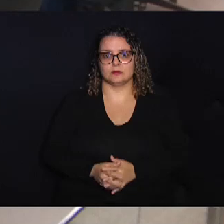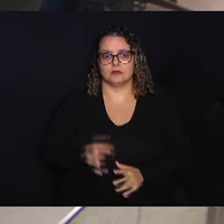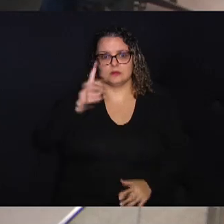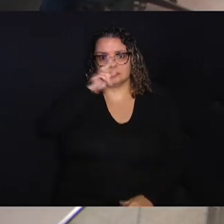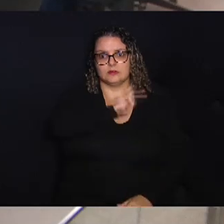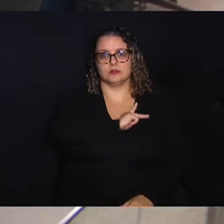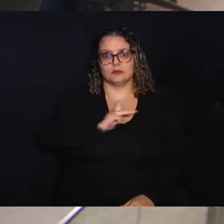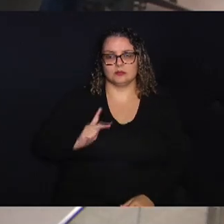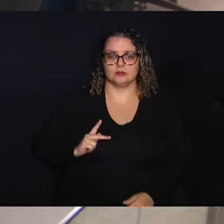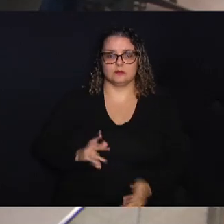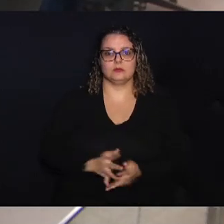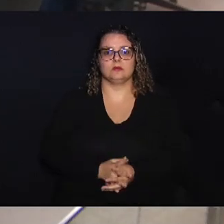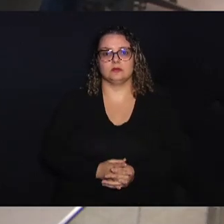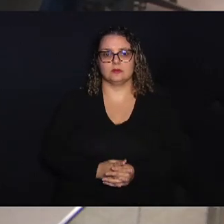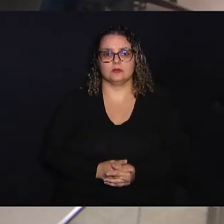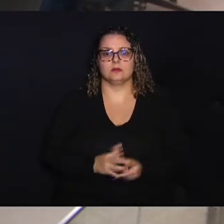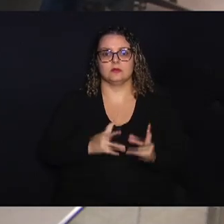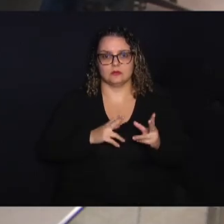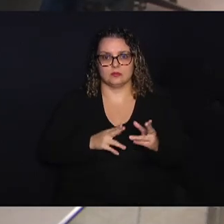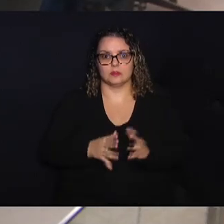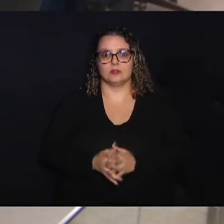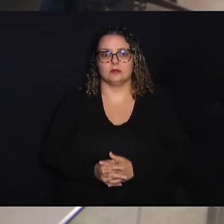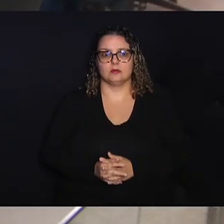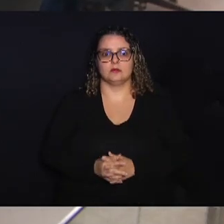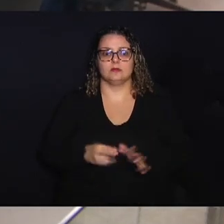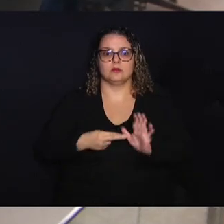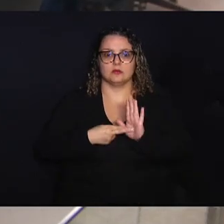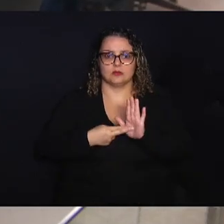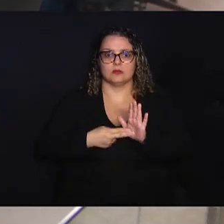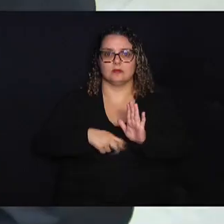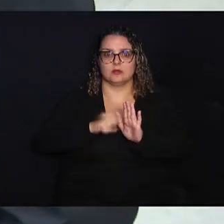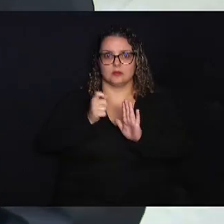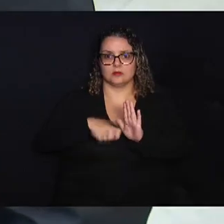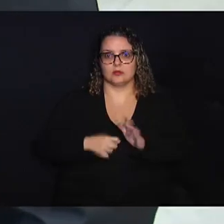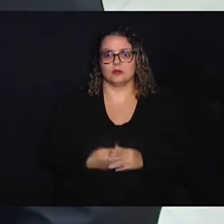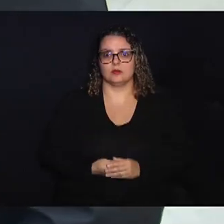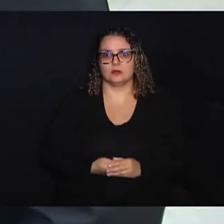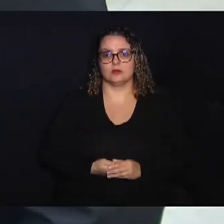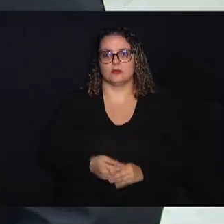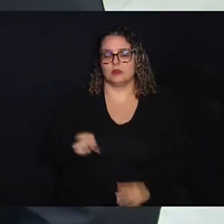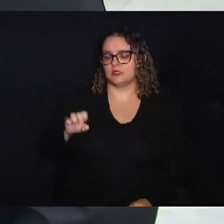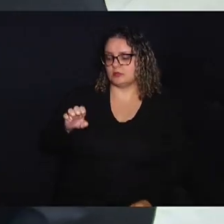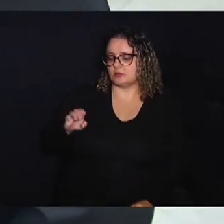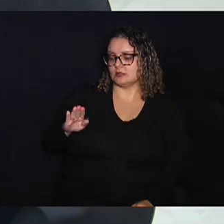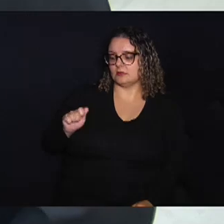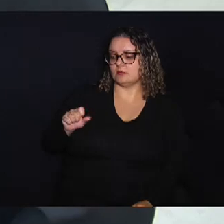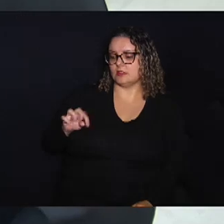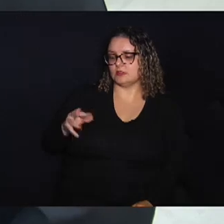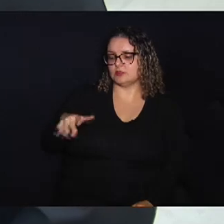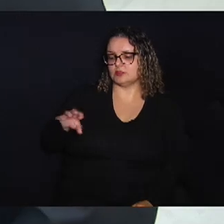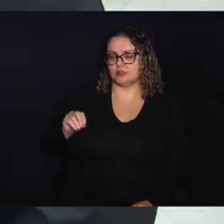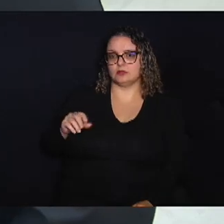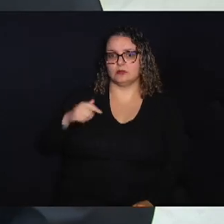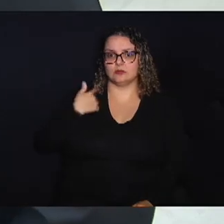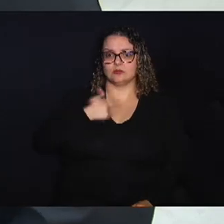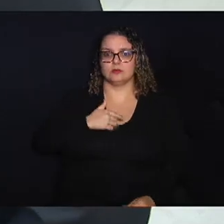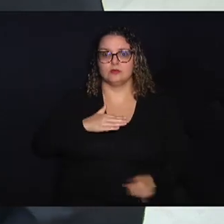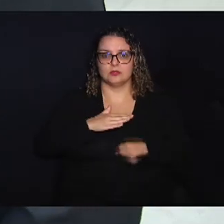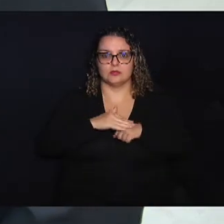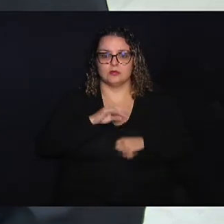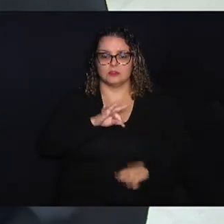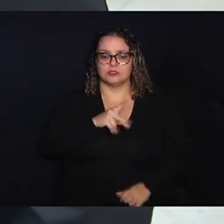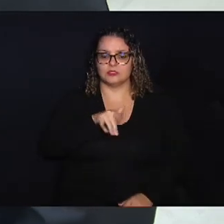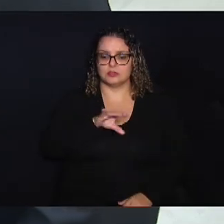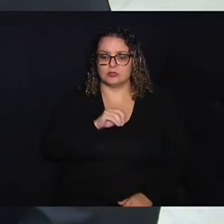presidente, nesse mesmo sentido, fazer referência à consignação a Sebastião Bento, o nosso carinhoso